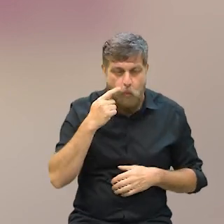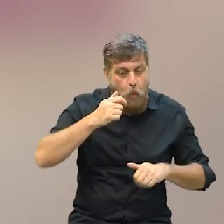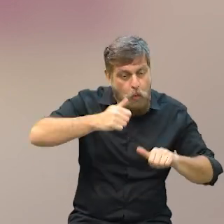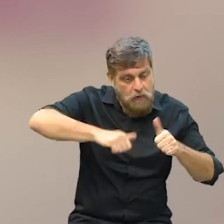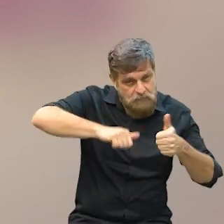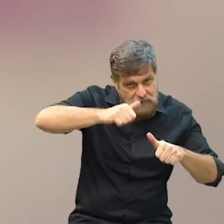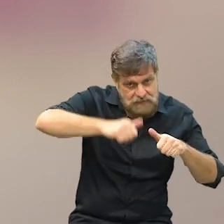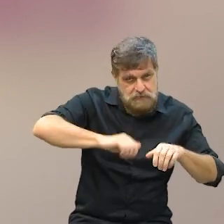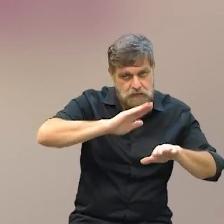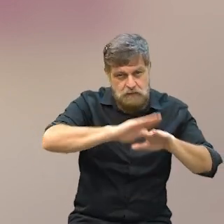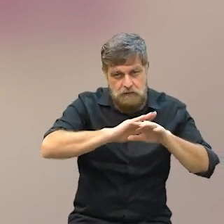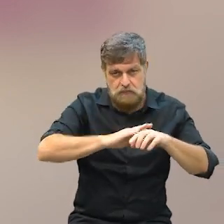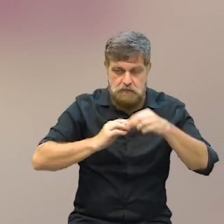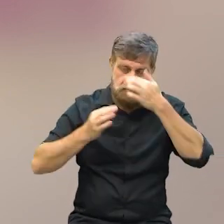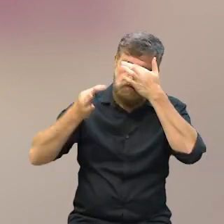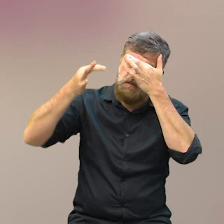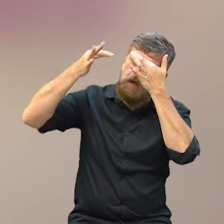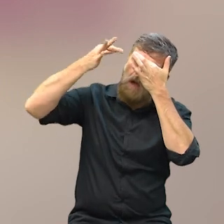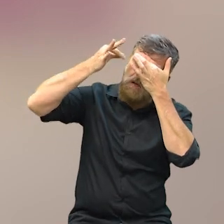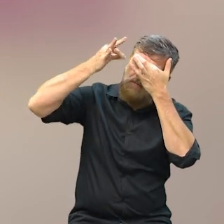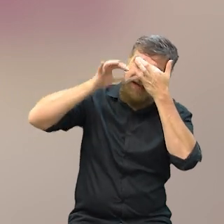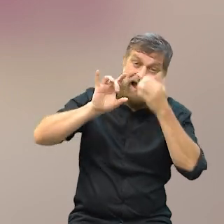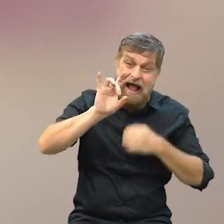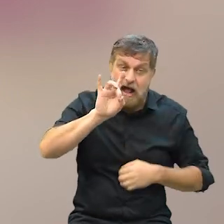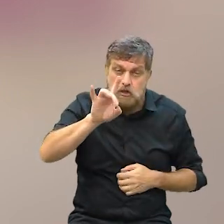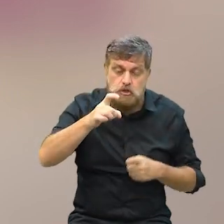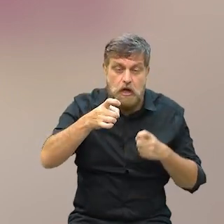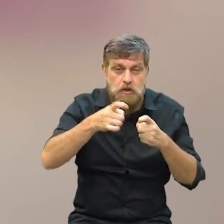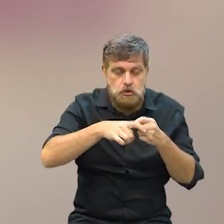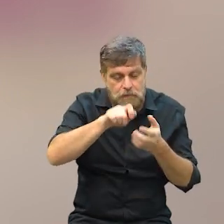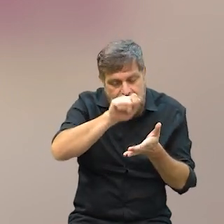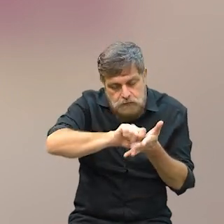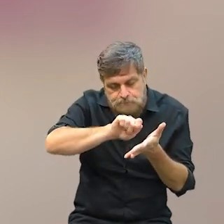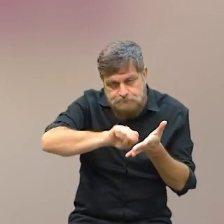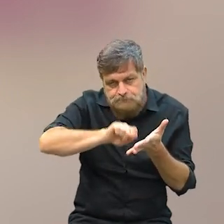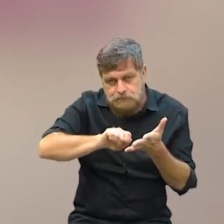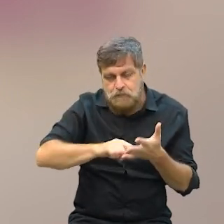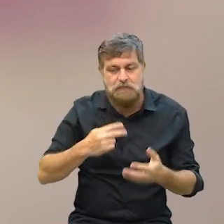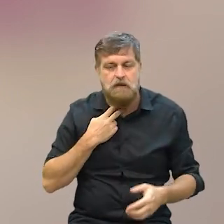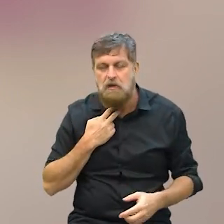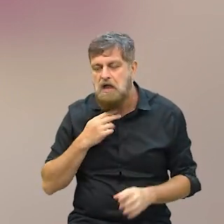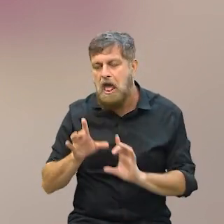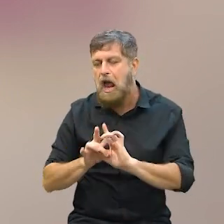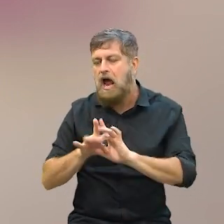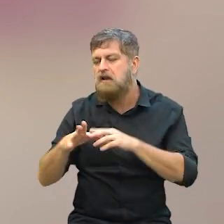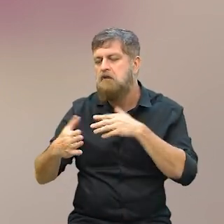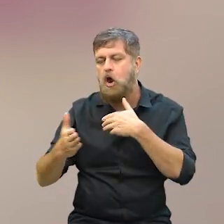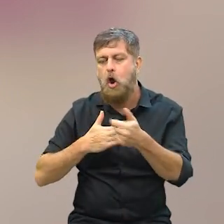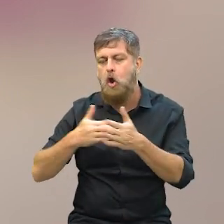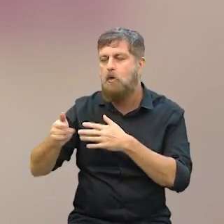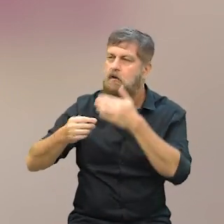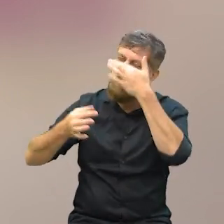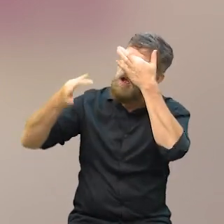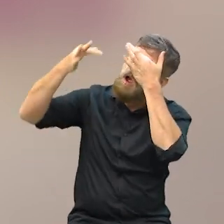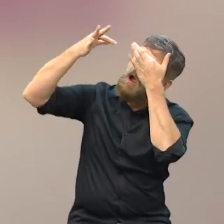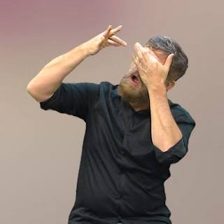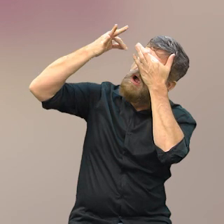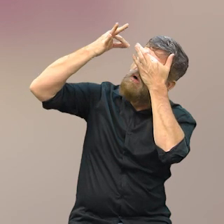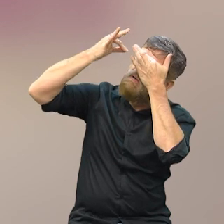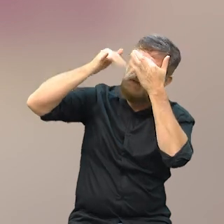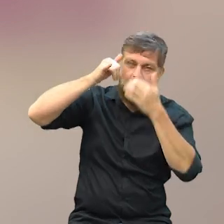olho, pingar colírios, somente os colírios que forem recomendados, não pingar colírio, qualquer tipo de